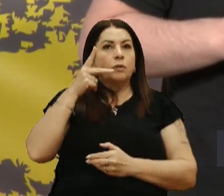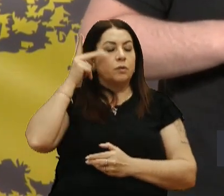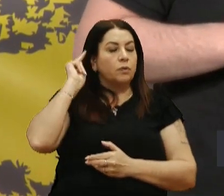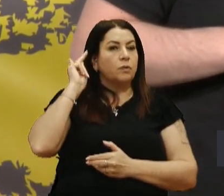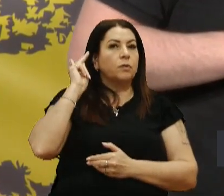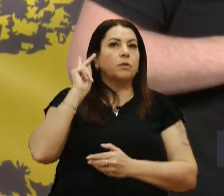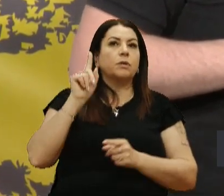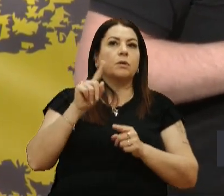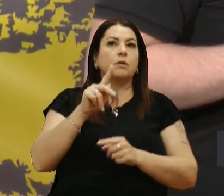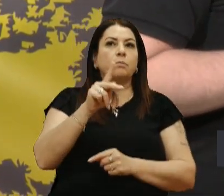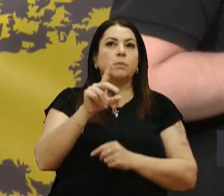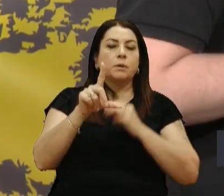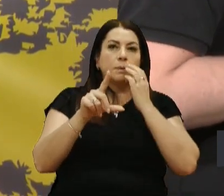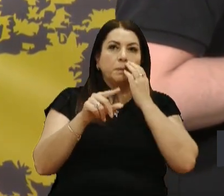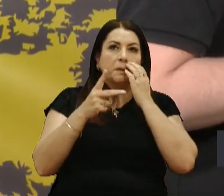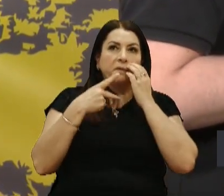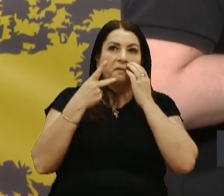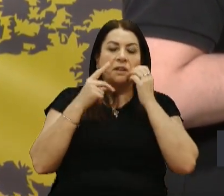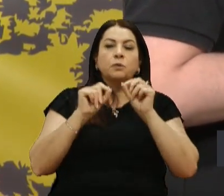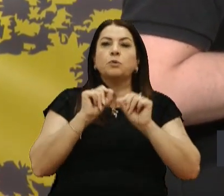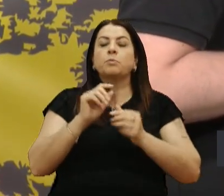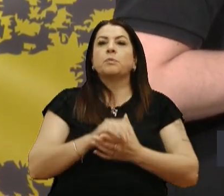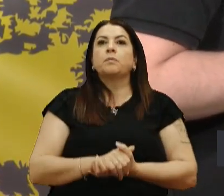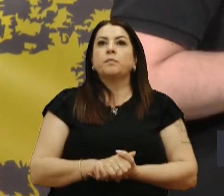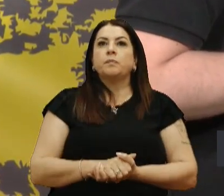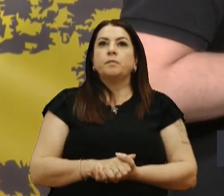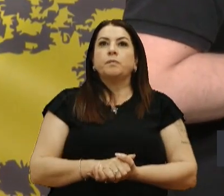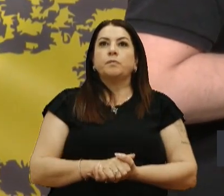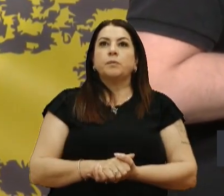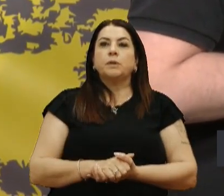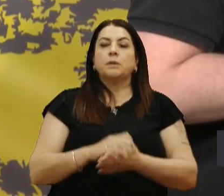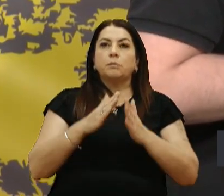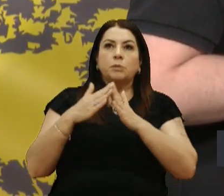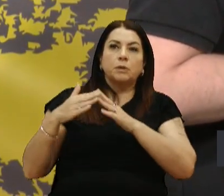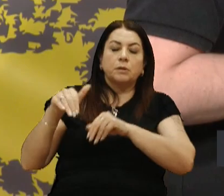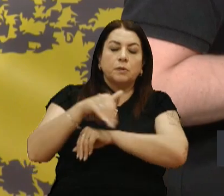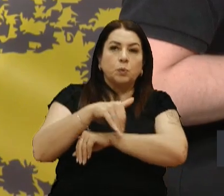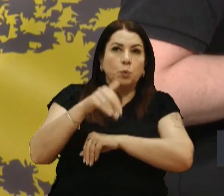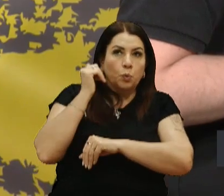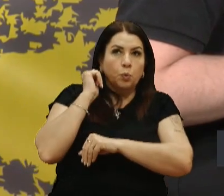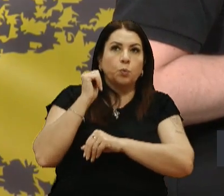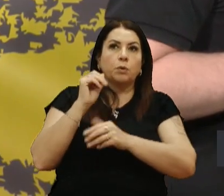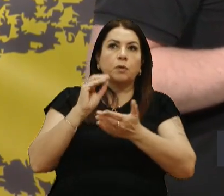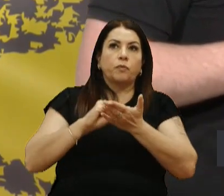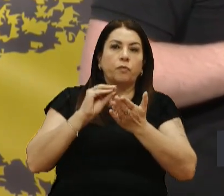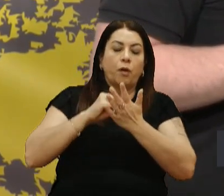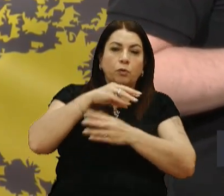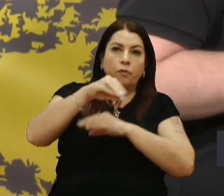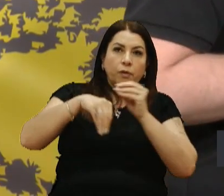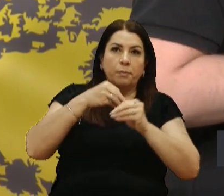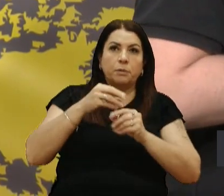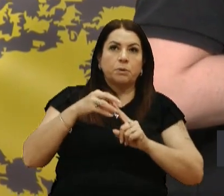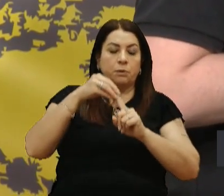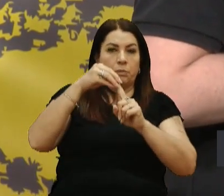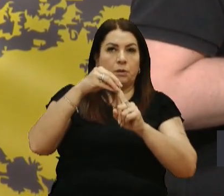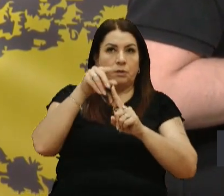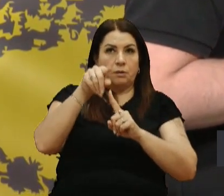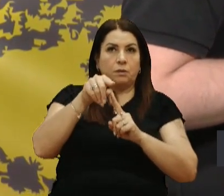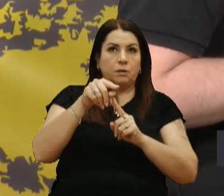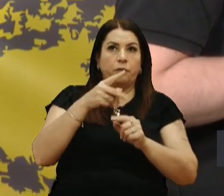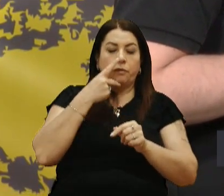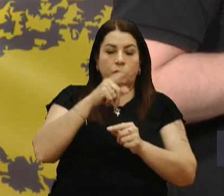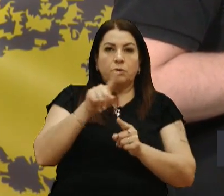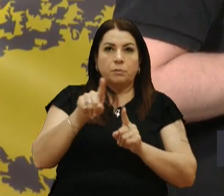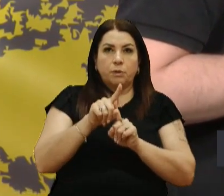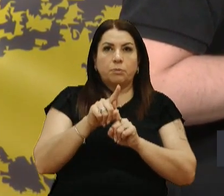Iago Morandi, do PL, falou sobre essa questão dos moradores de rua, a falta do envolvimento, principalmente o senhor bateu